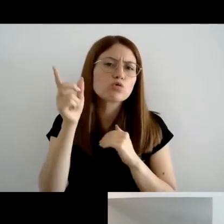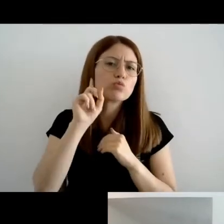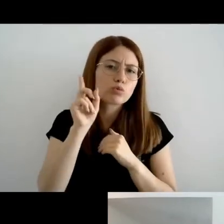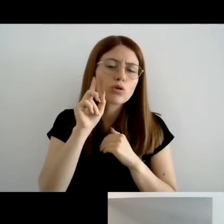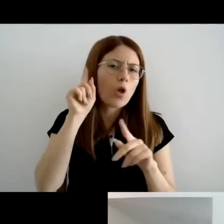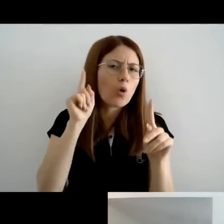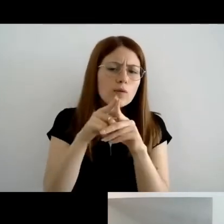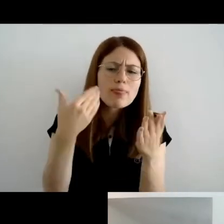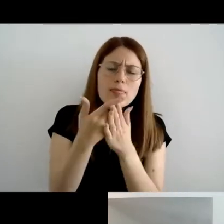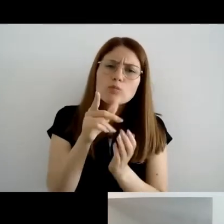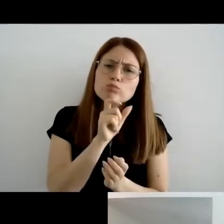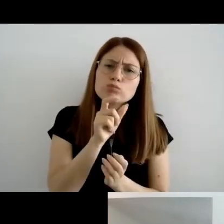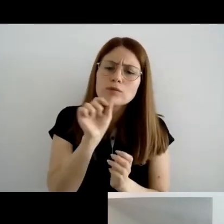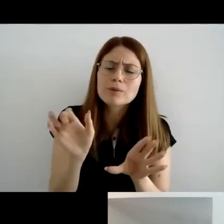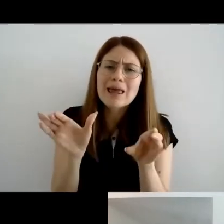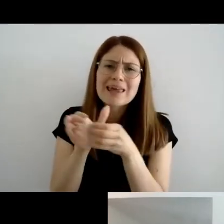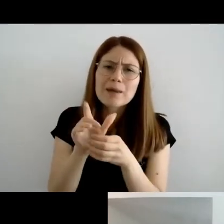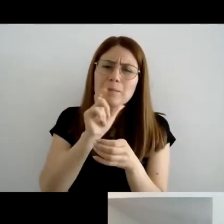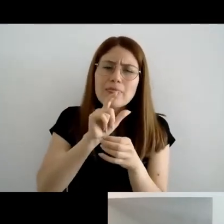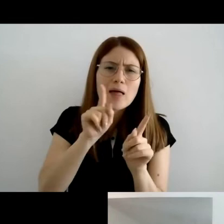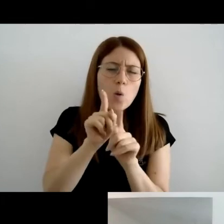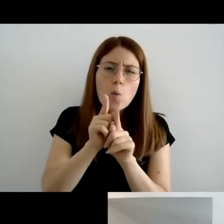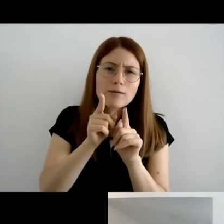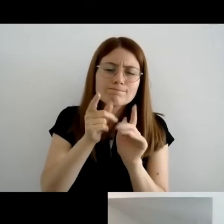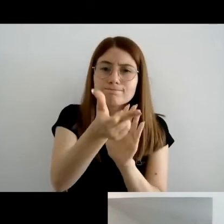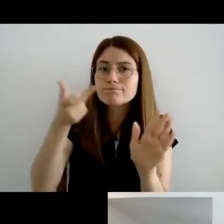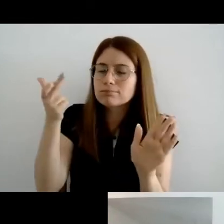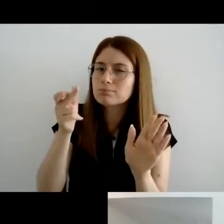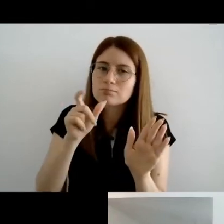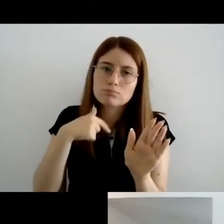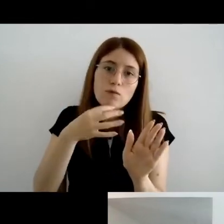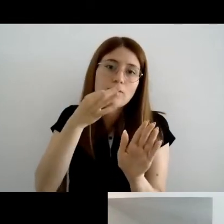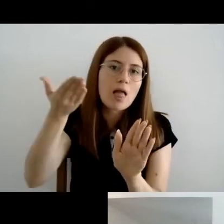para permitir que a equipa dê os tais sprints que falei atrás.